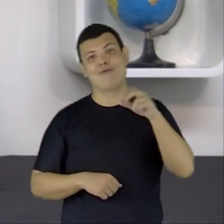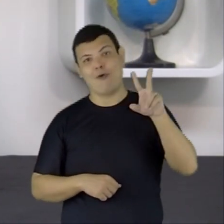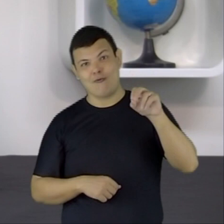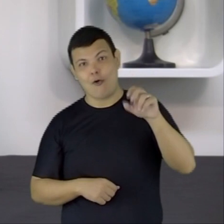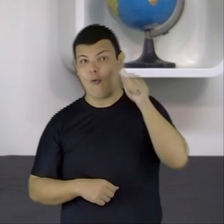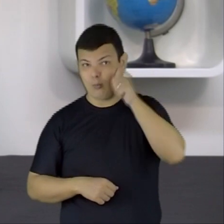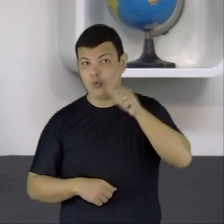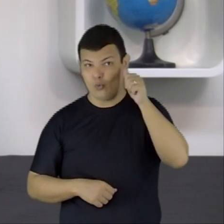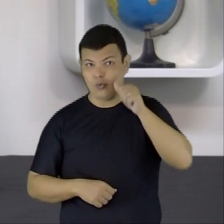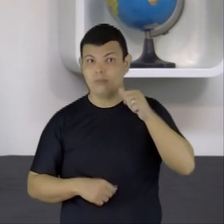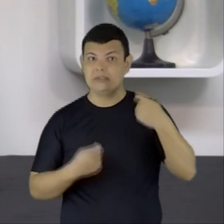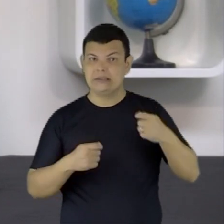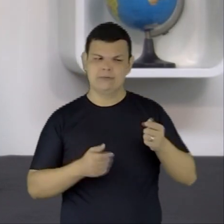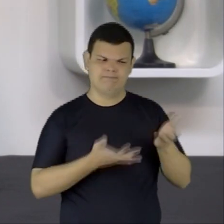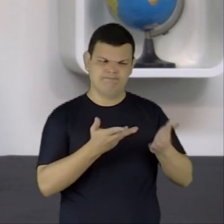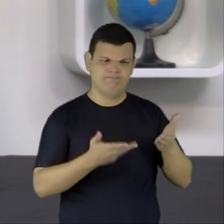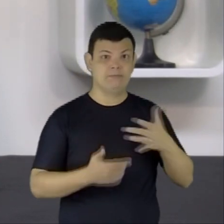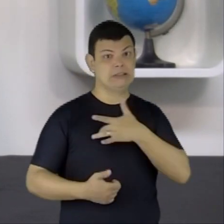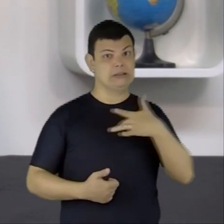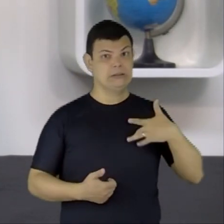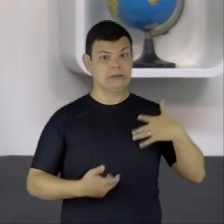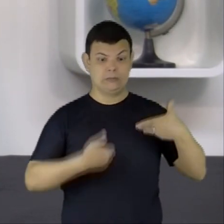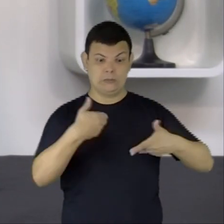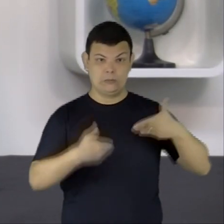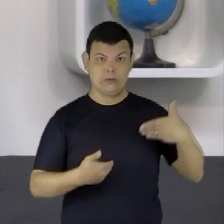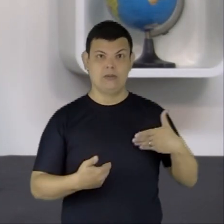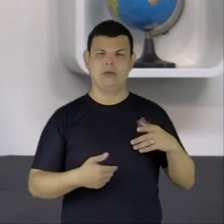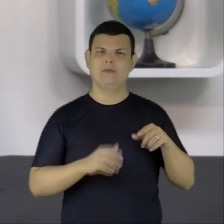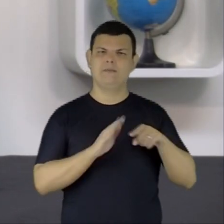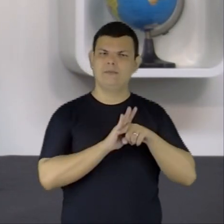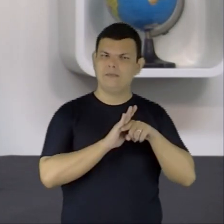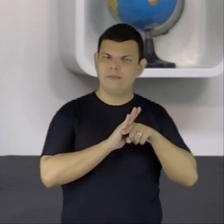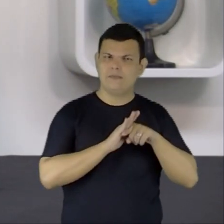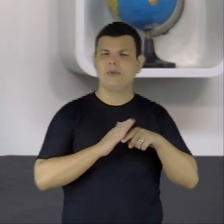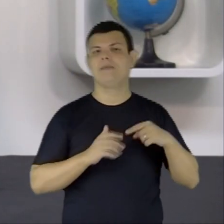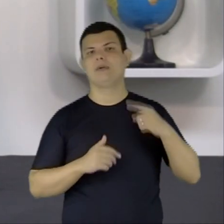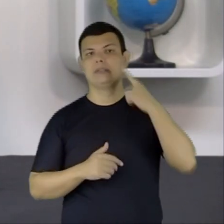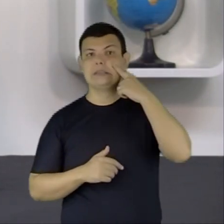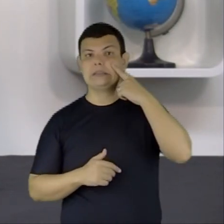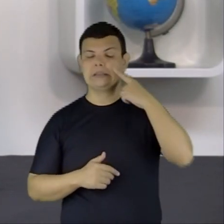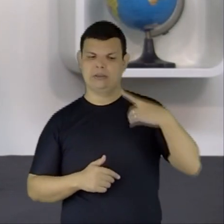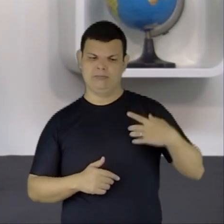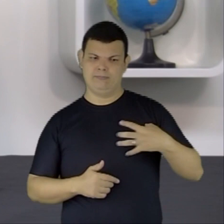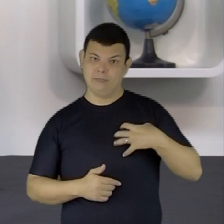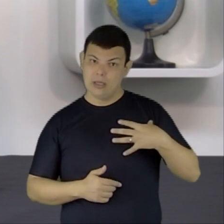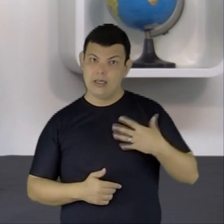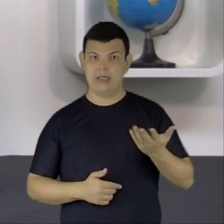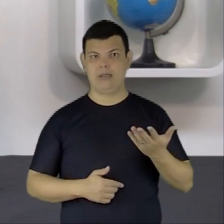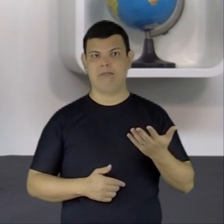exames preventivos, né? Ao câncer de mama, ao colo do útero. Então,